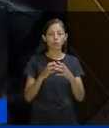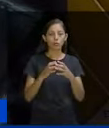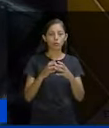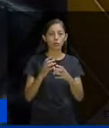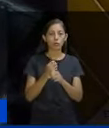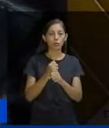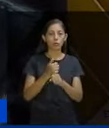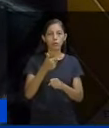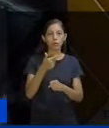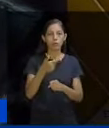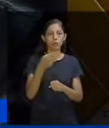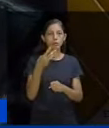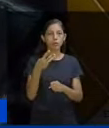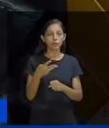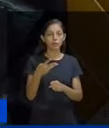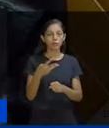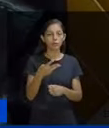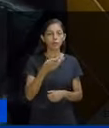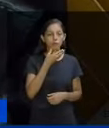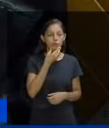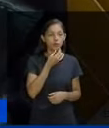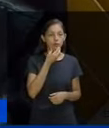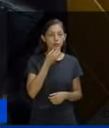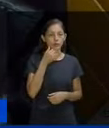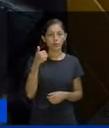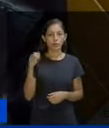homens, equivale a